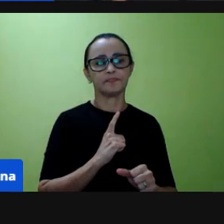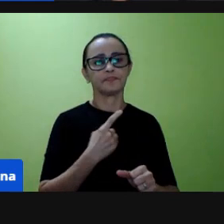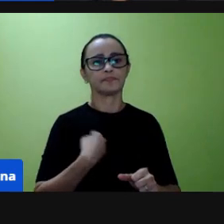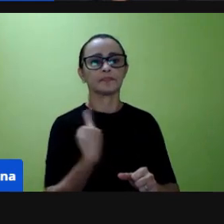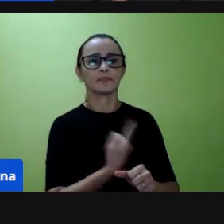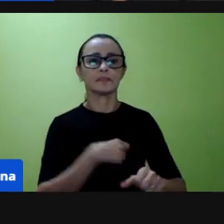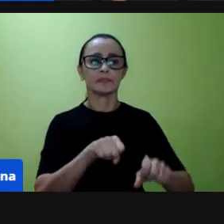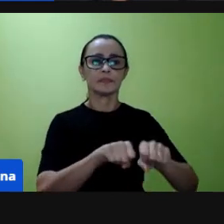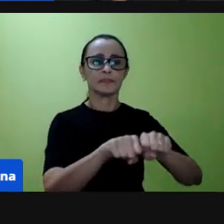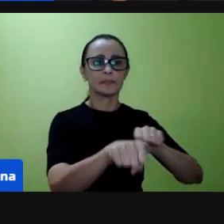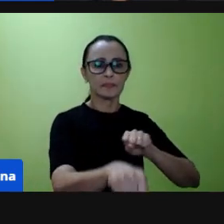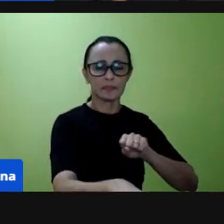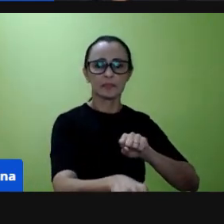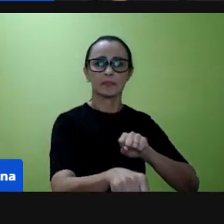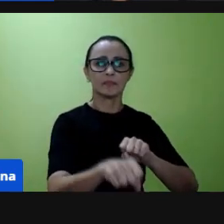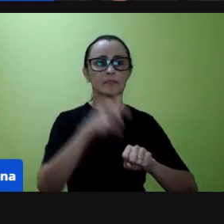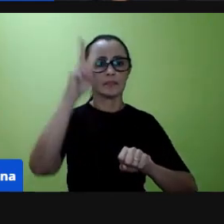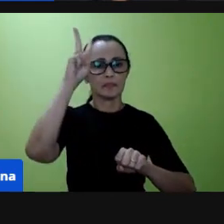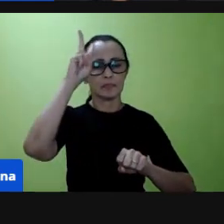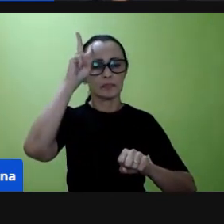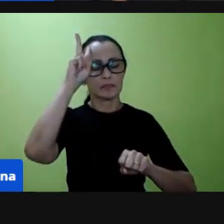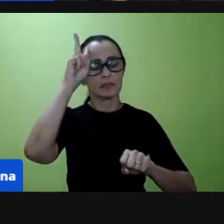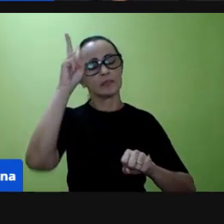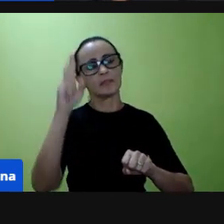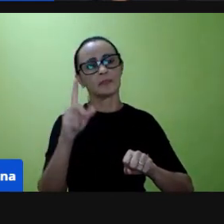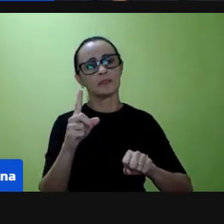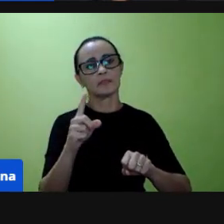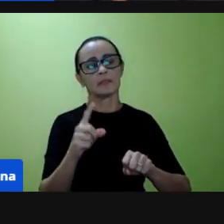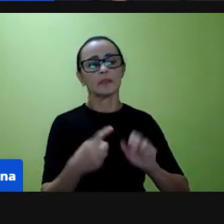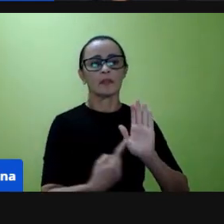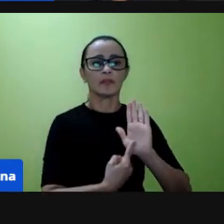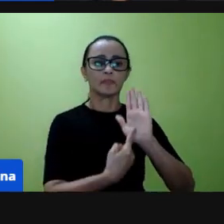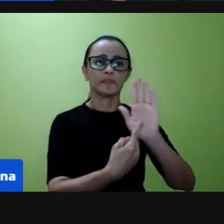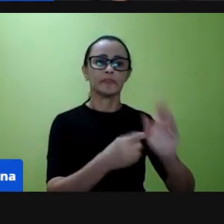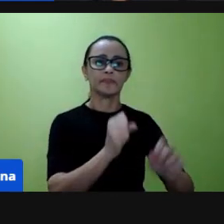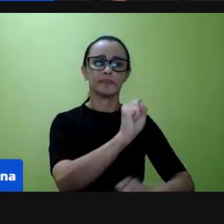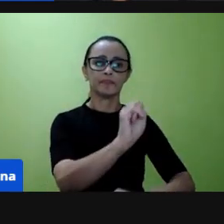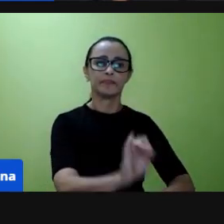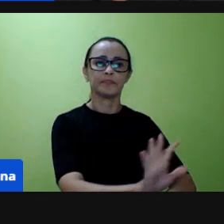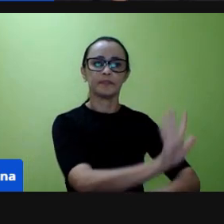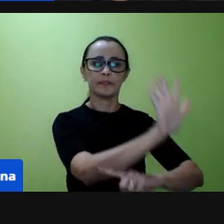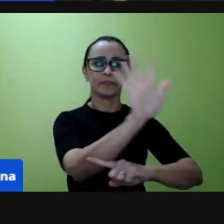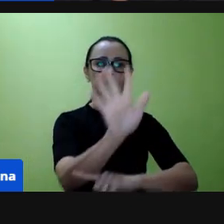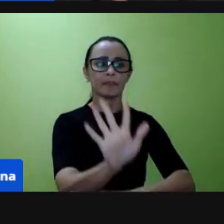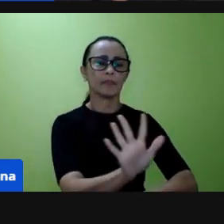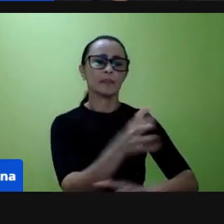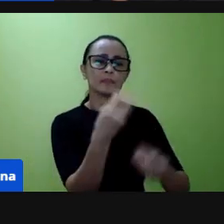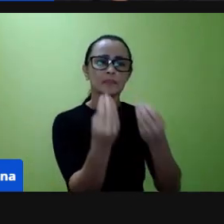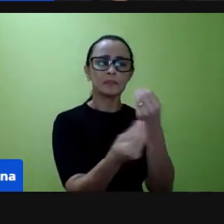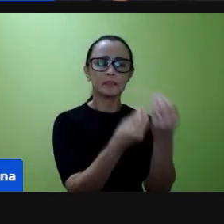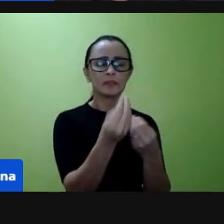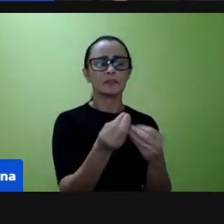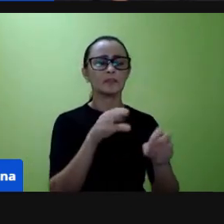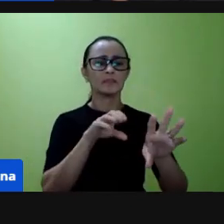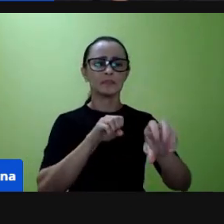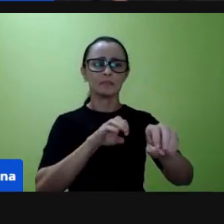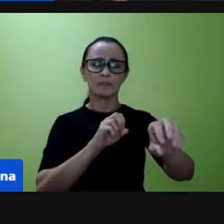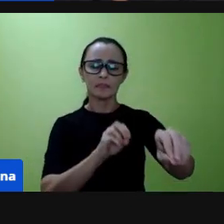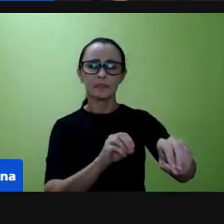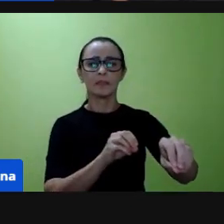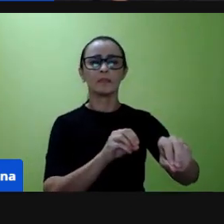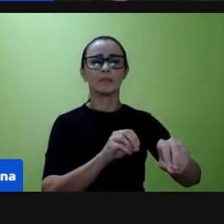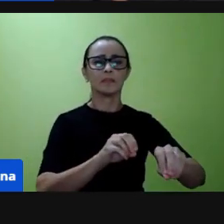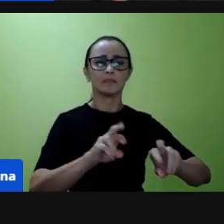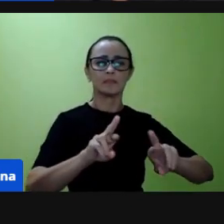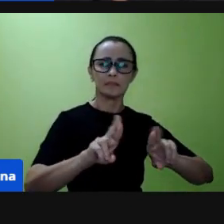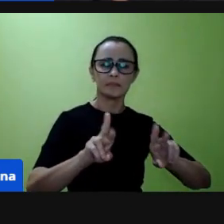história, nós trabalhávamos muitas imagens, né? Como dar essas aulas diferenciadas e assim por diante. Hoje,